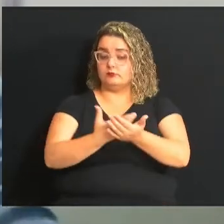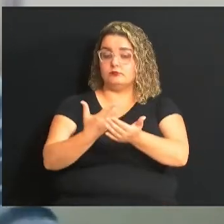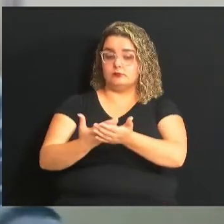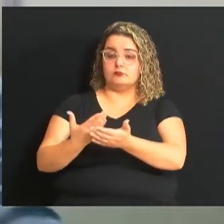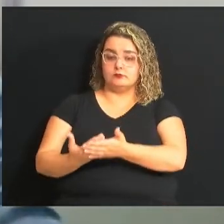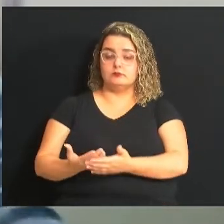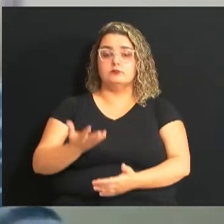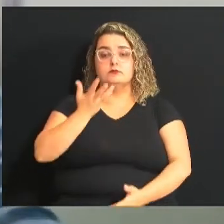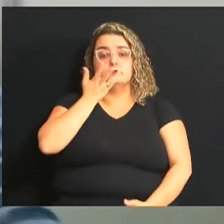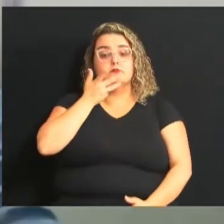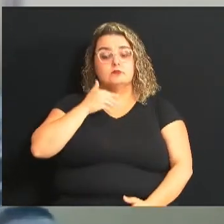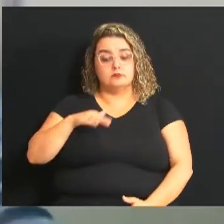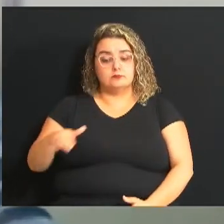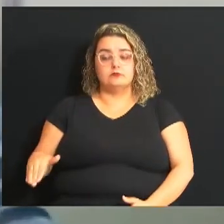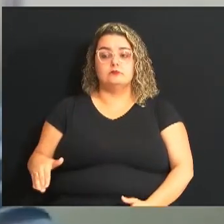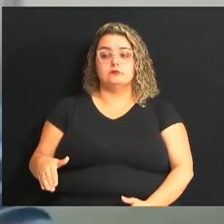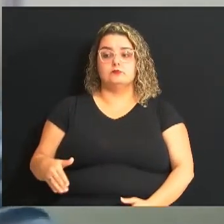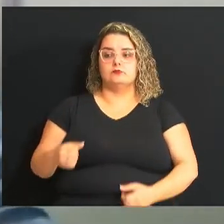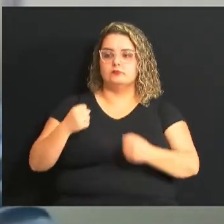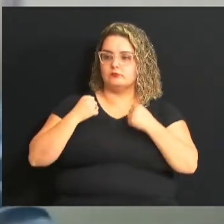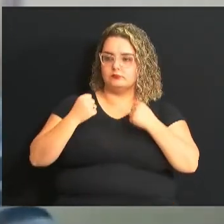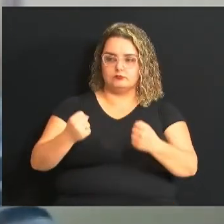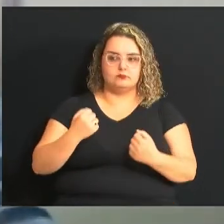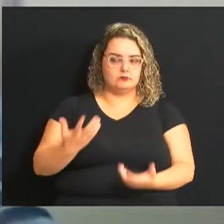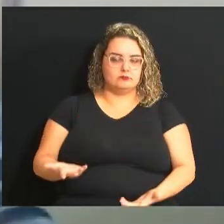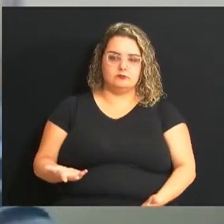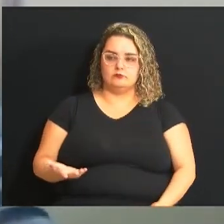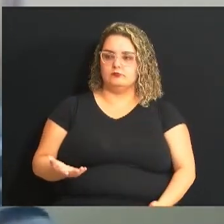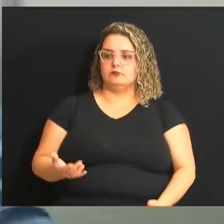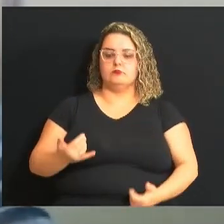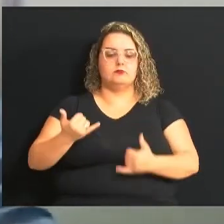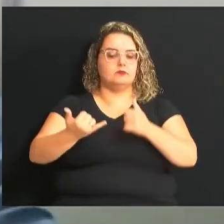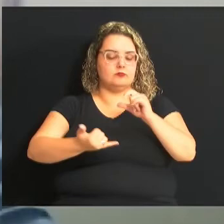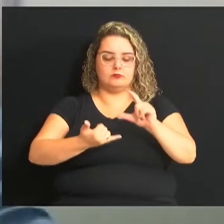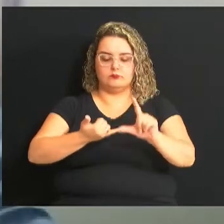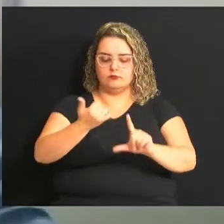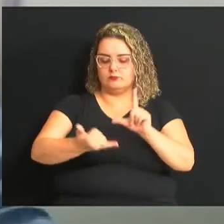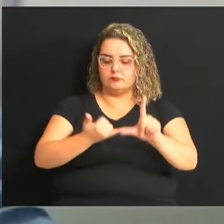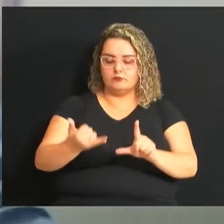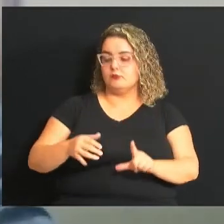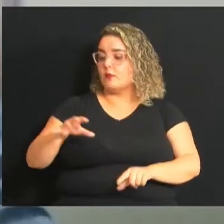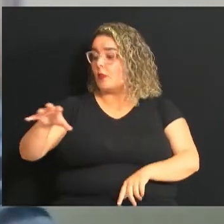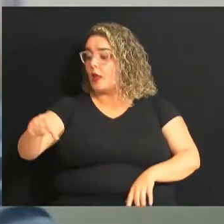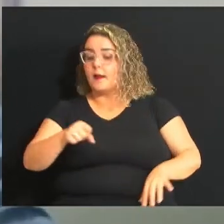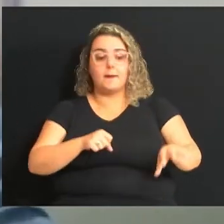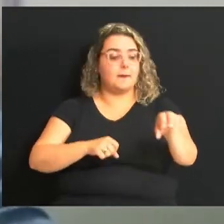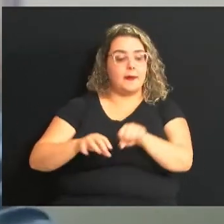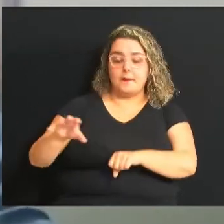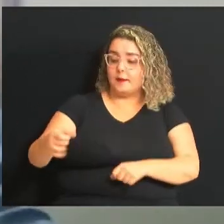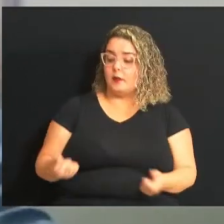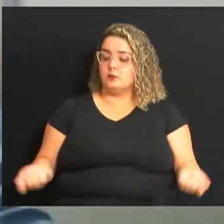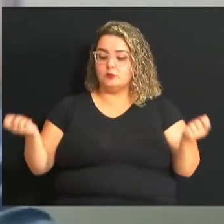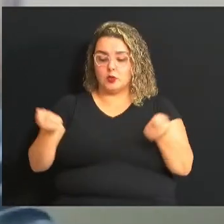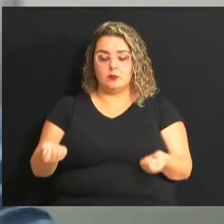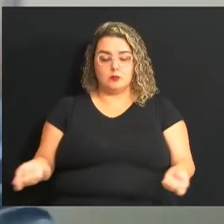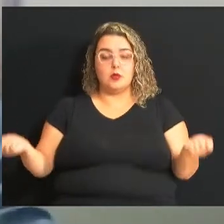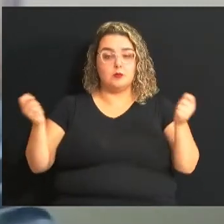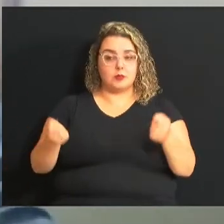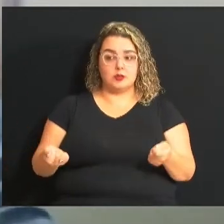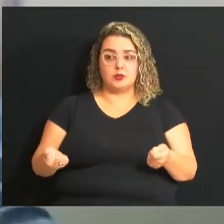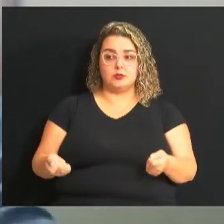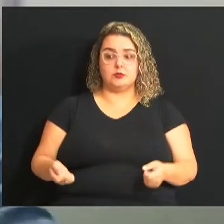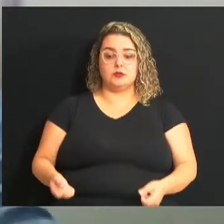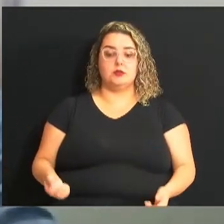praticando atividade física desde muito cedo, seja ela atividade lúdica, como brincar de pega-pega, as brincadeiras que a gente tem na educação física